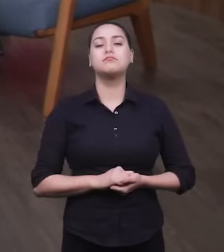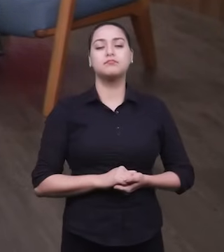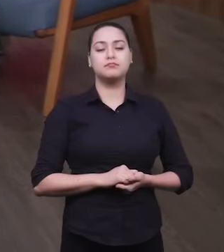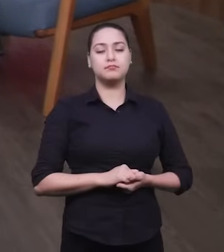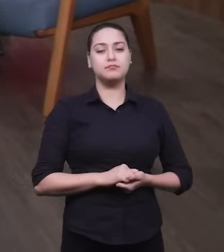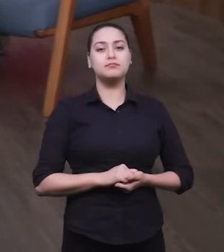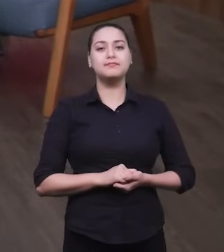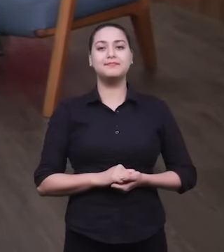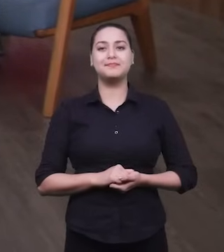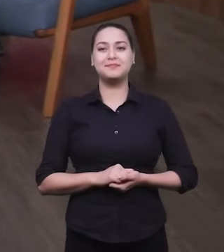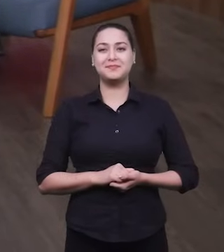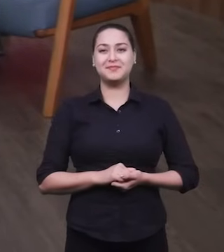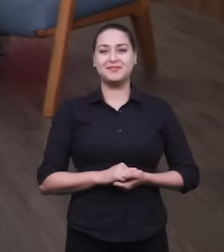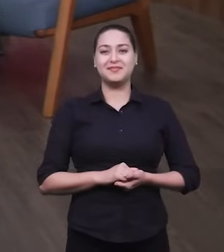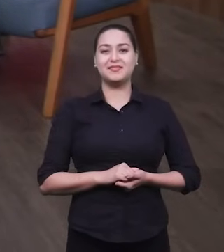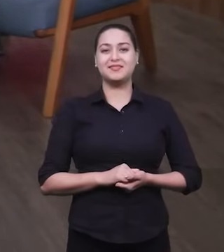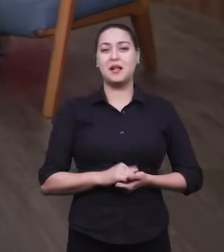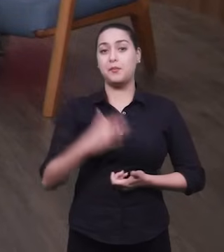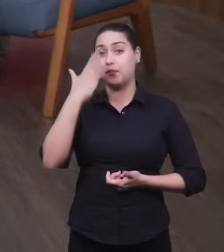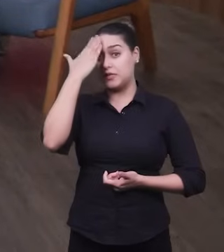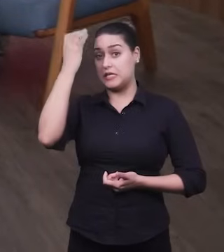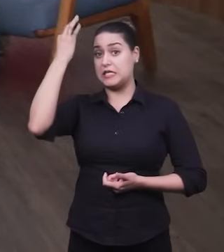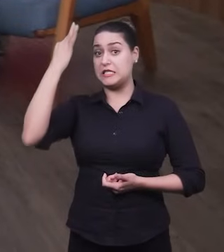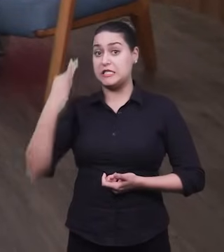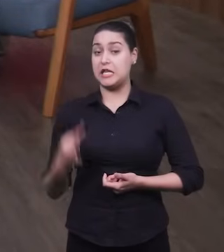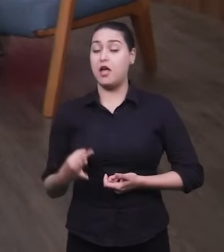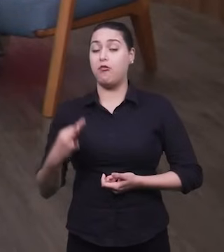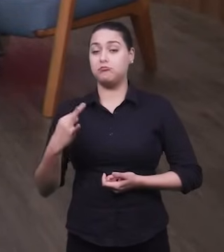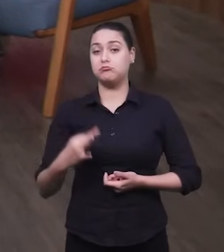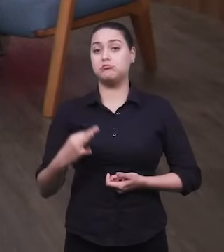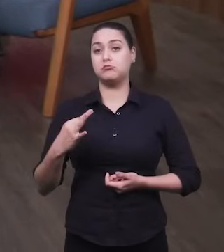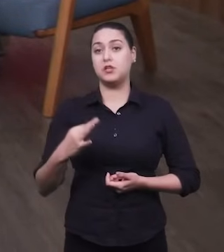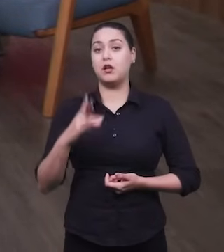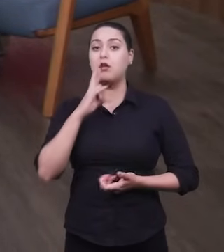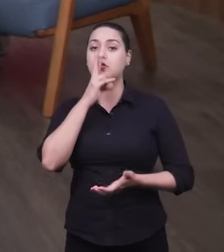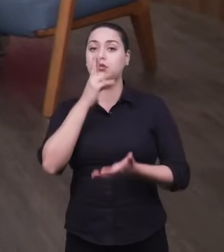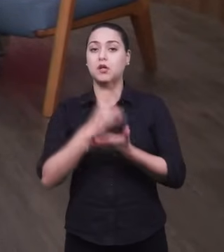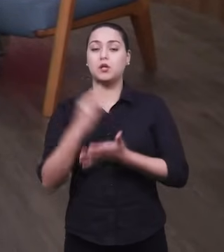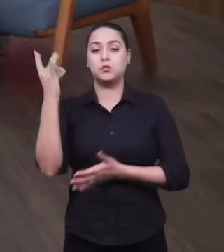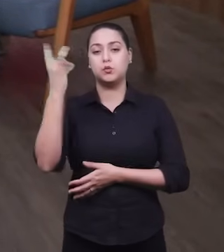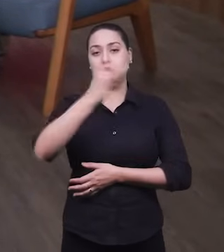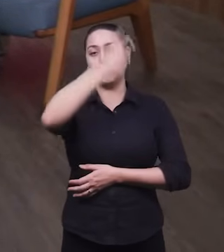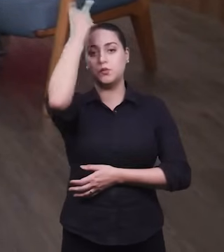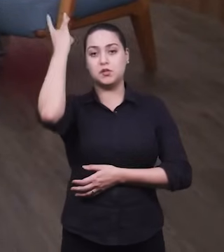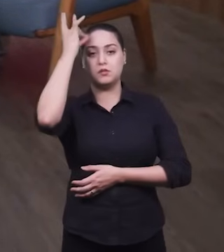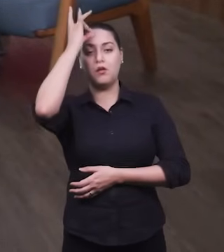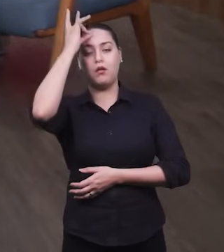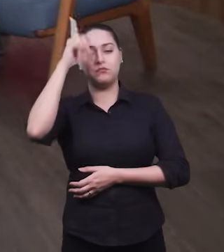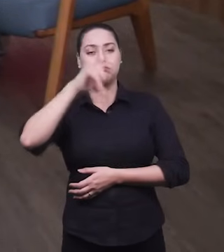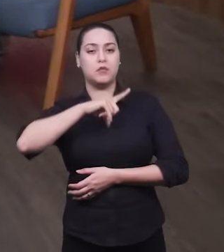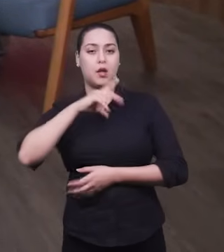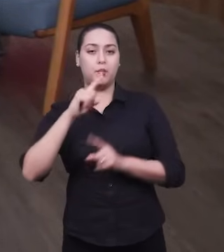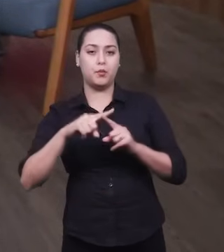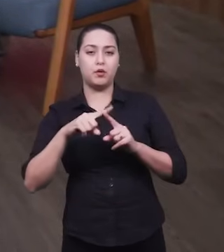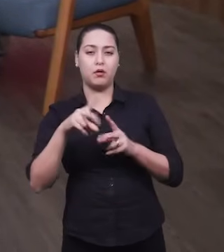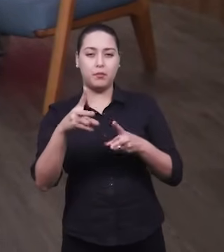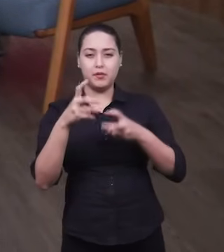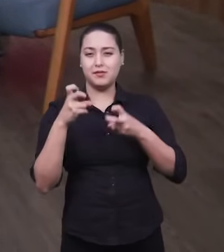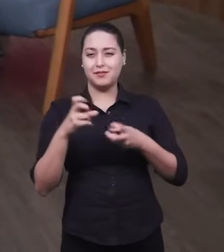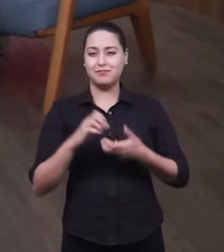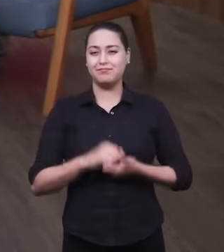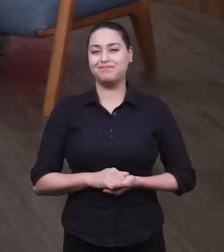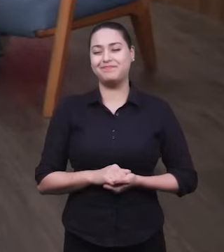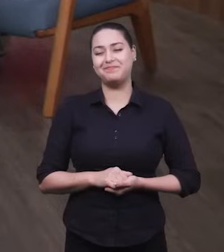ousadia está na ação do Espírito Santo. Amém. A certeza de dizer, essa vinha está em flor, Glórias a Deus. porque eu estou vendo a beleza dela.